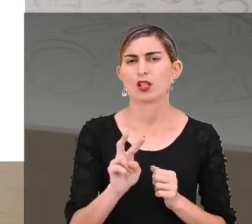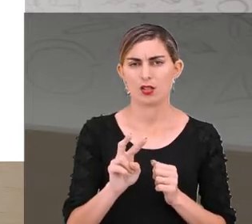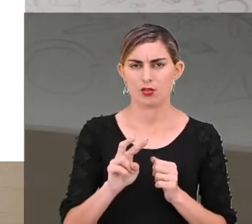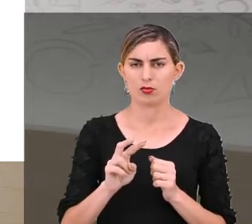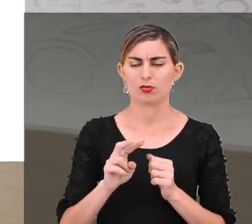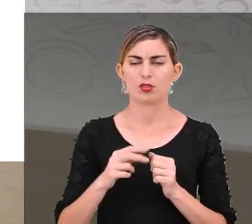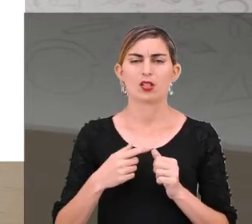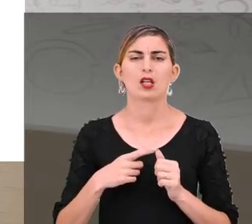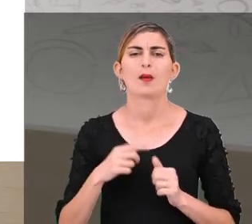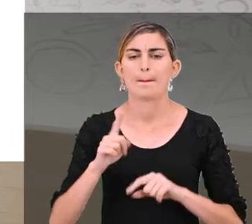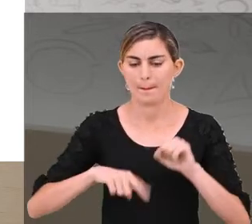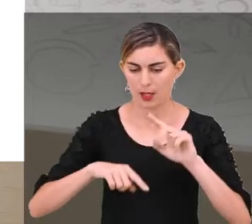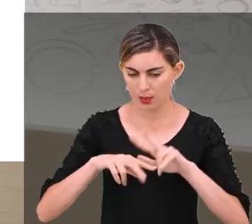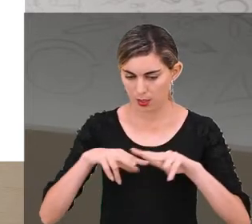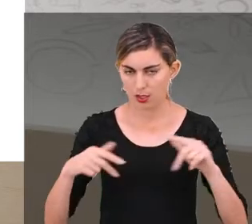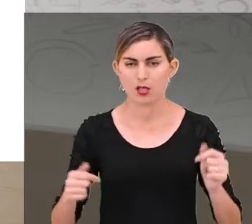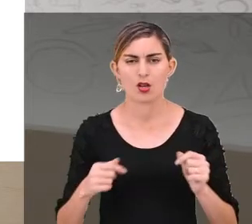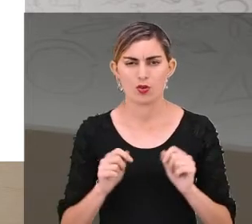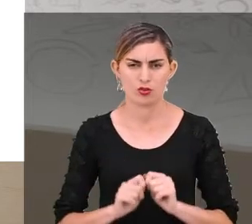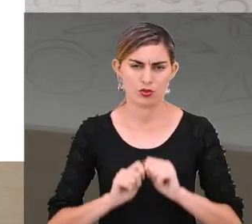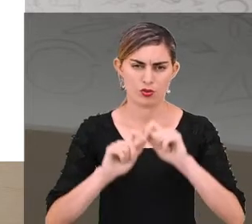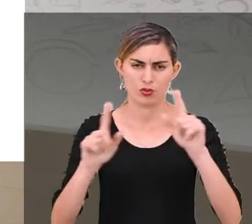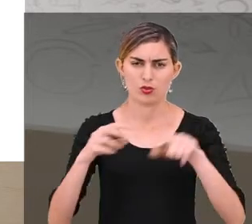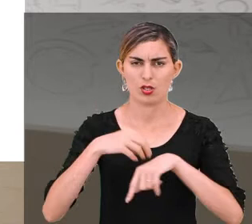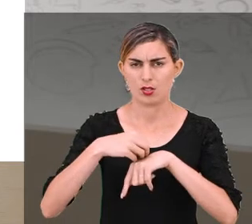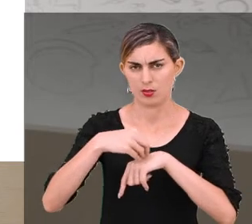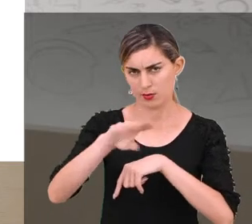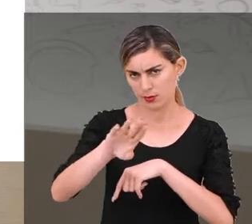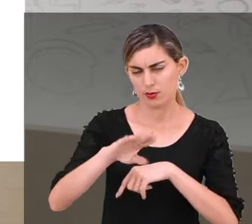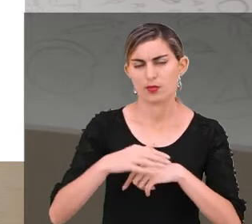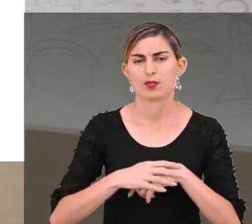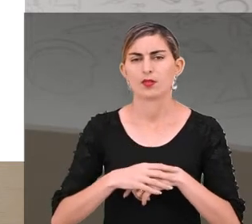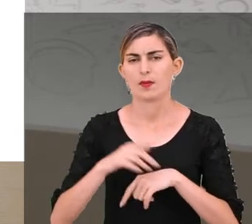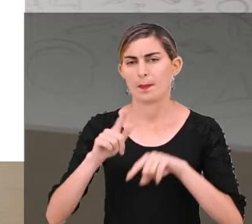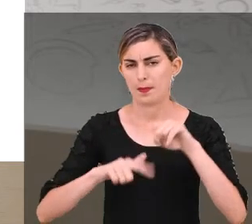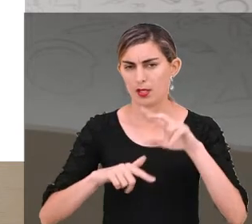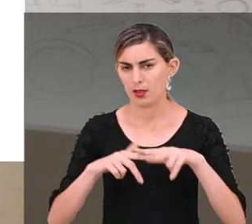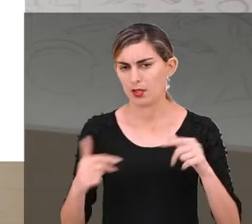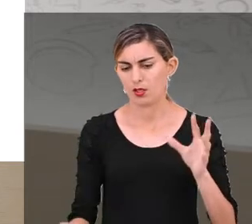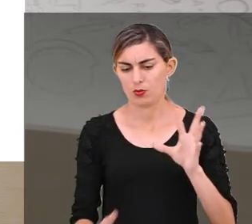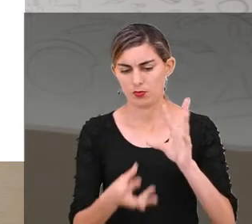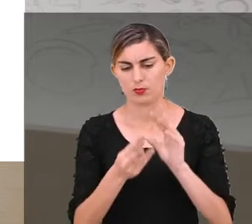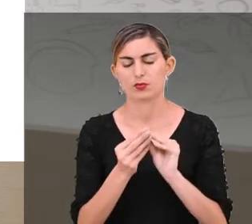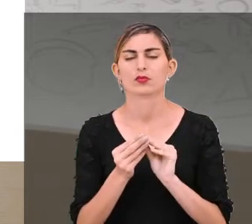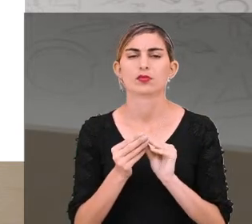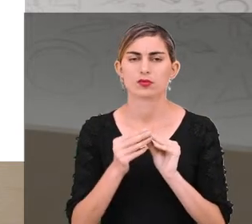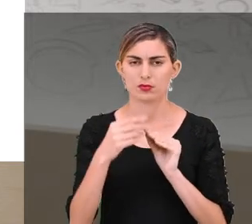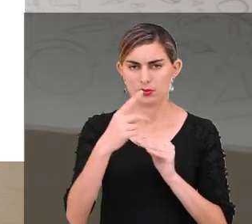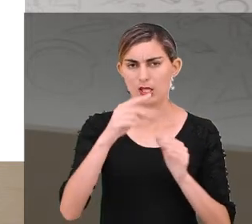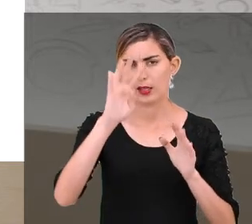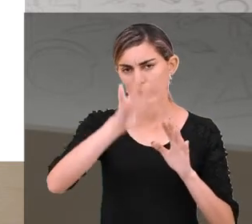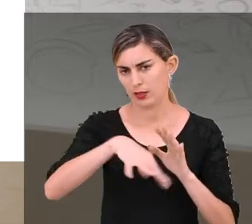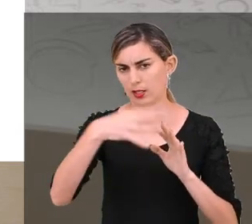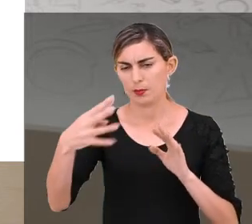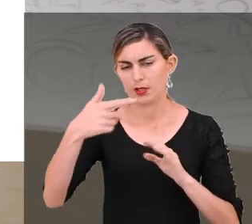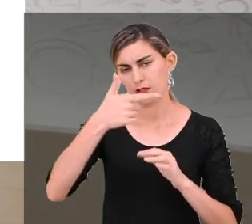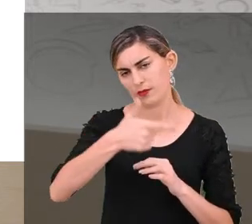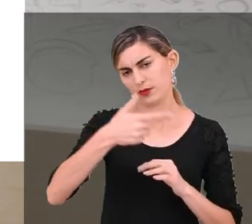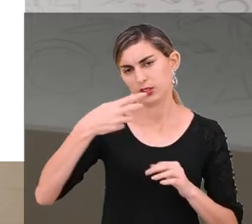né, através do material que vai estar disponibilizado no material complementar, a